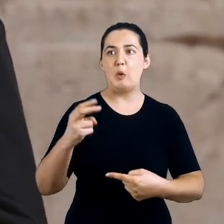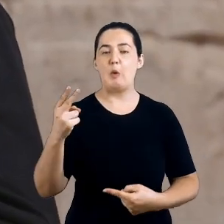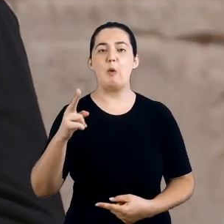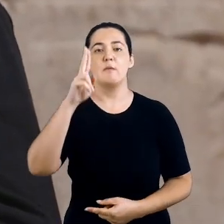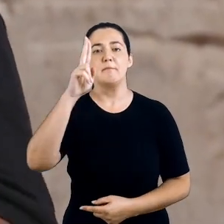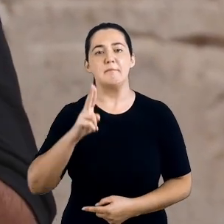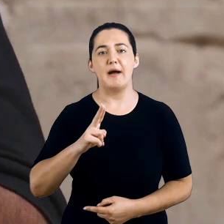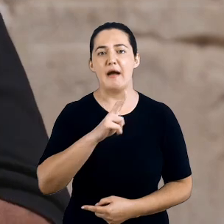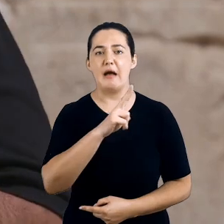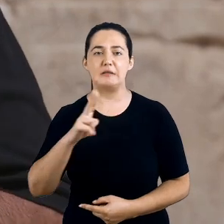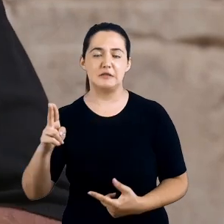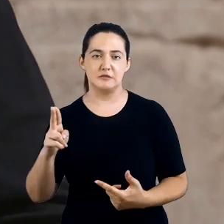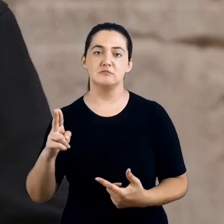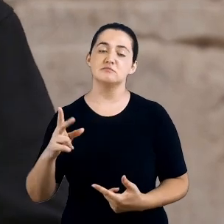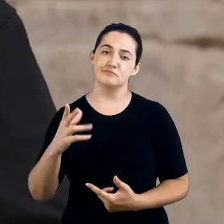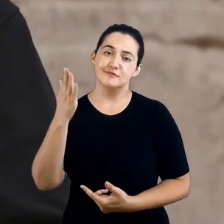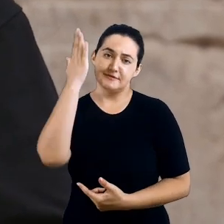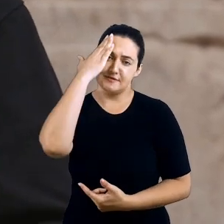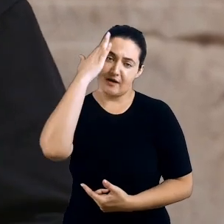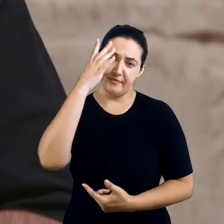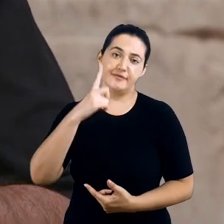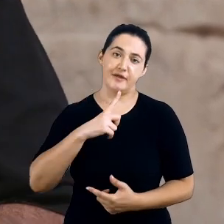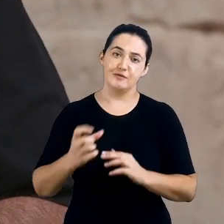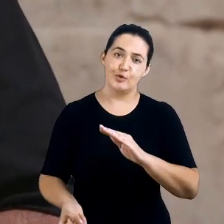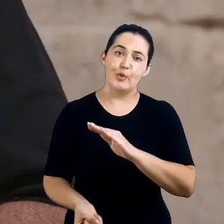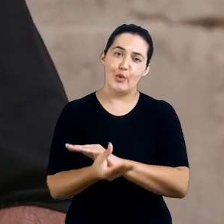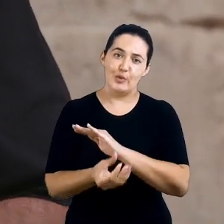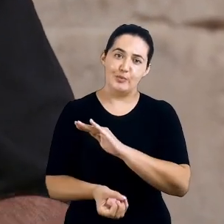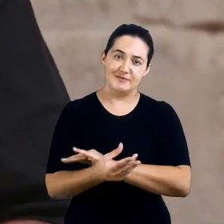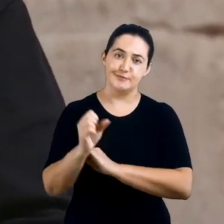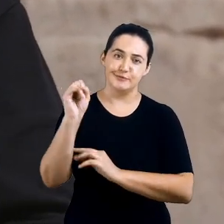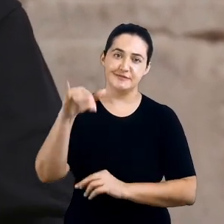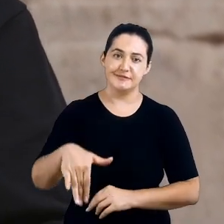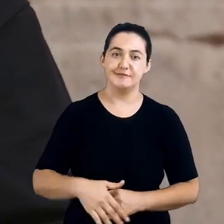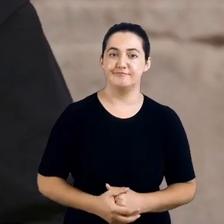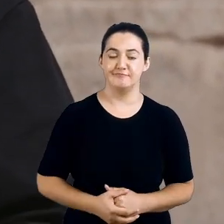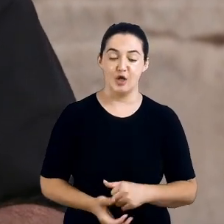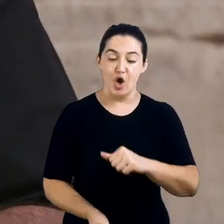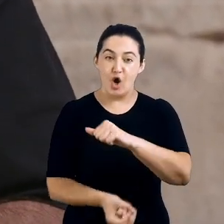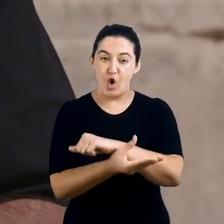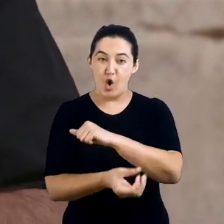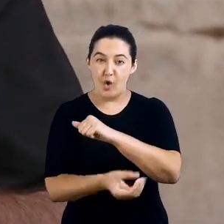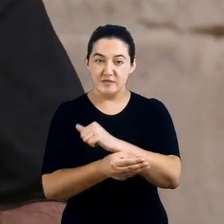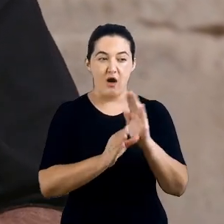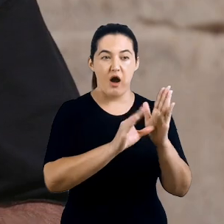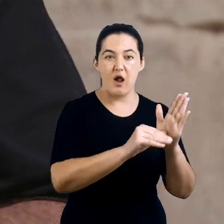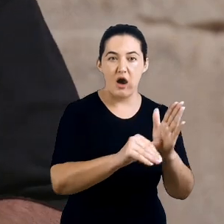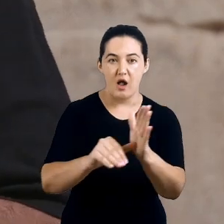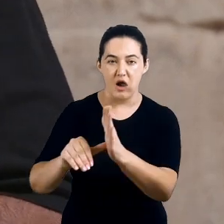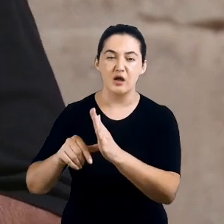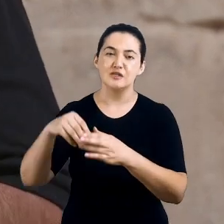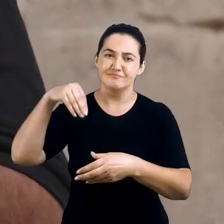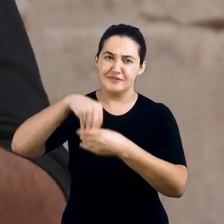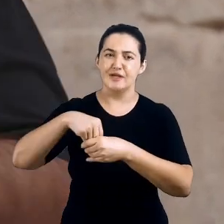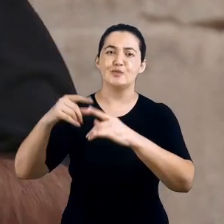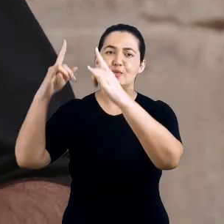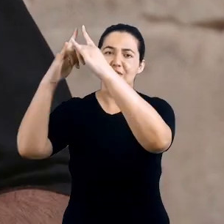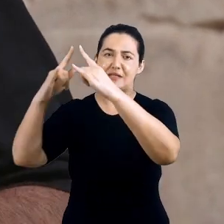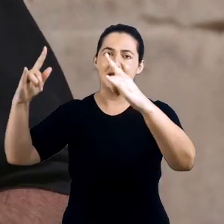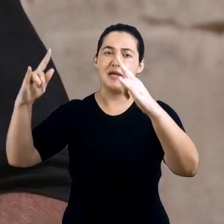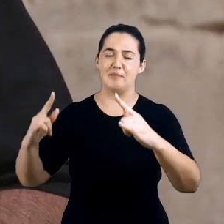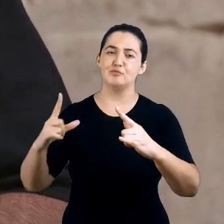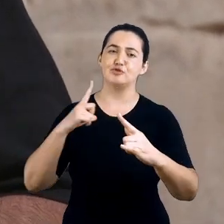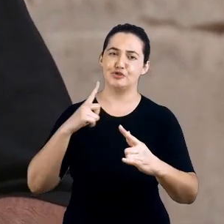os padres, já se espera que haja corrupção. E sabemos que a corrupção estava, de fato, no templo em